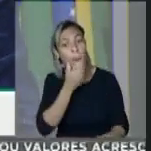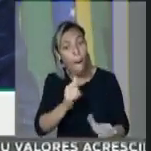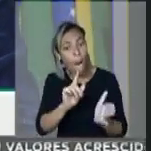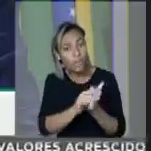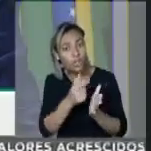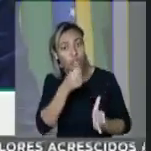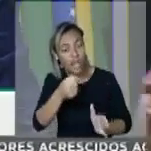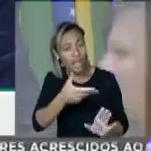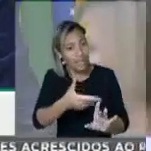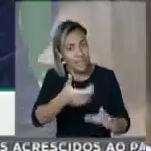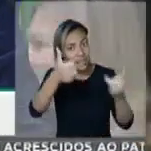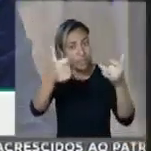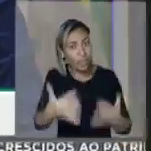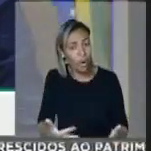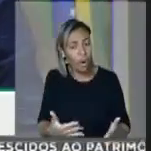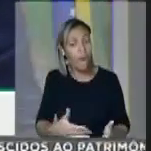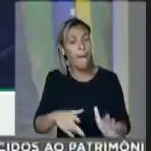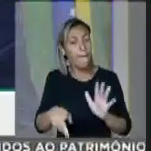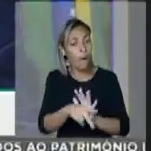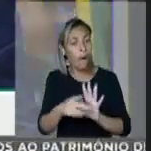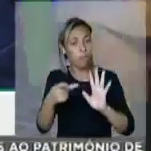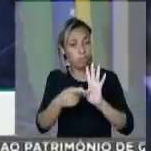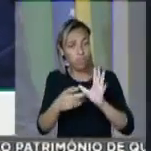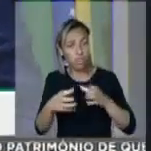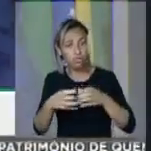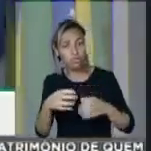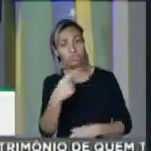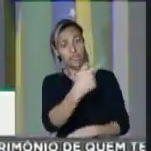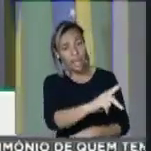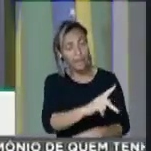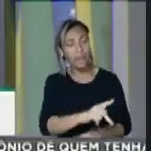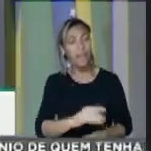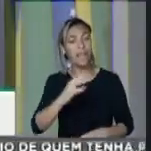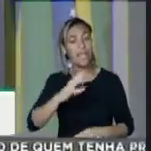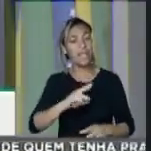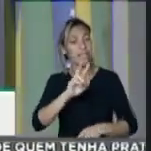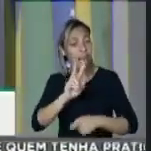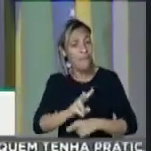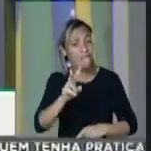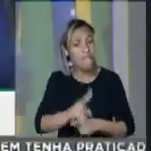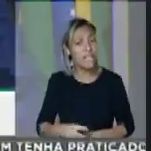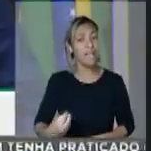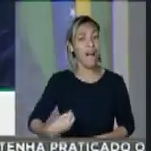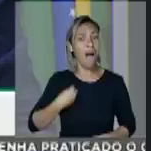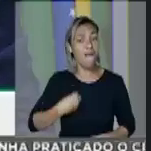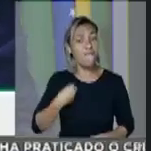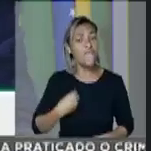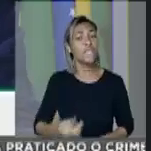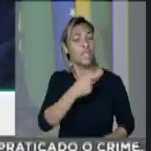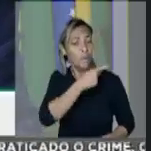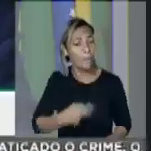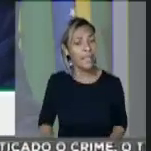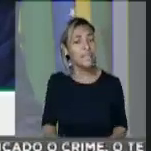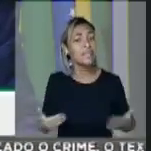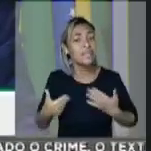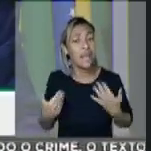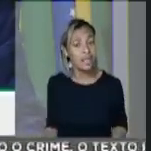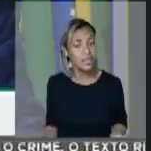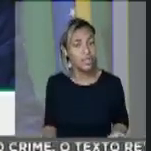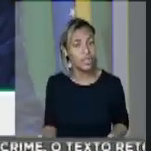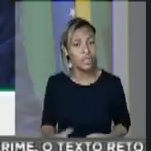um membro do partido de esquerda e defendem agora a vida do presidente da